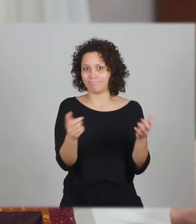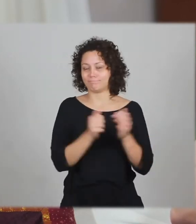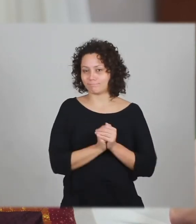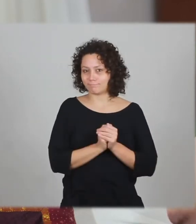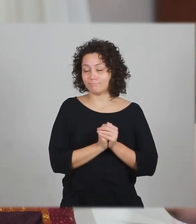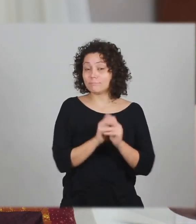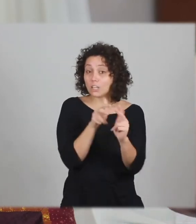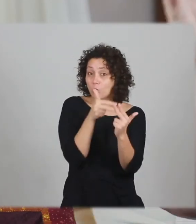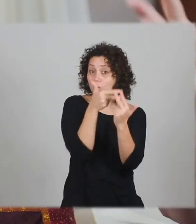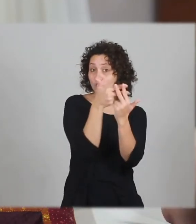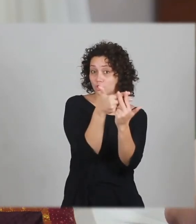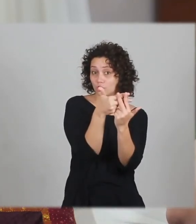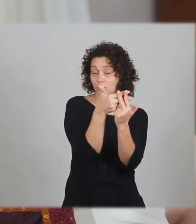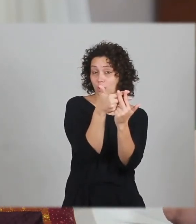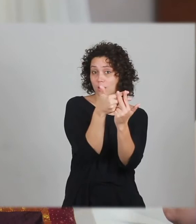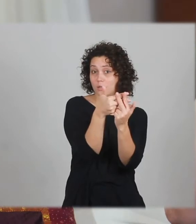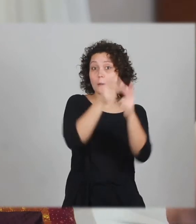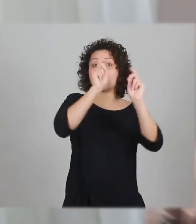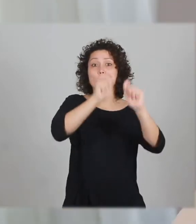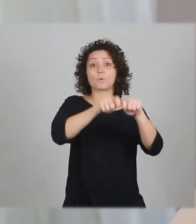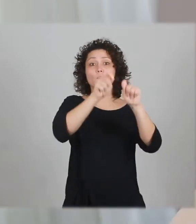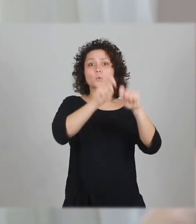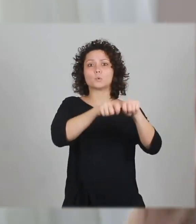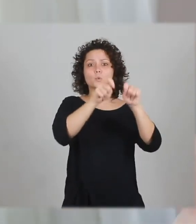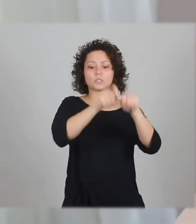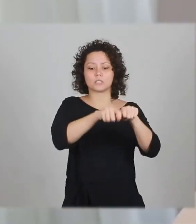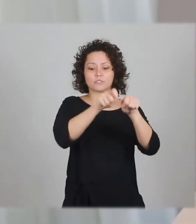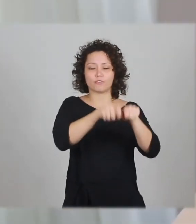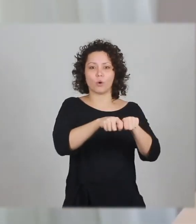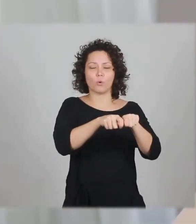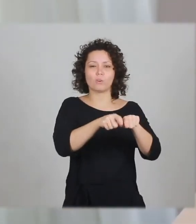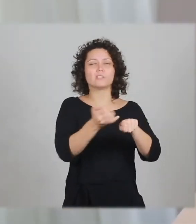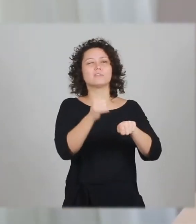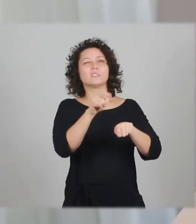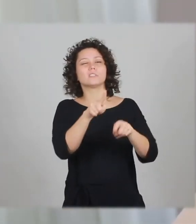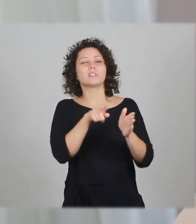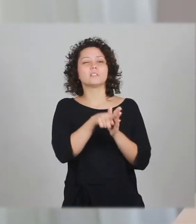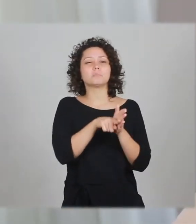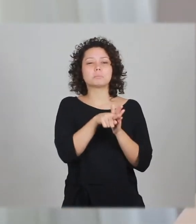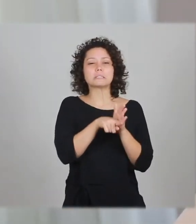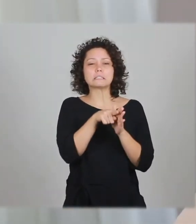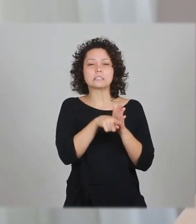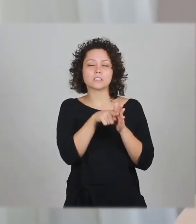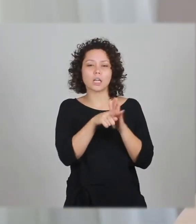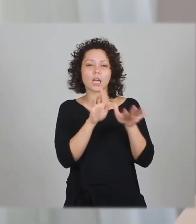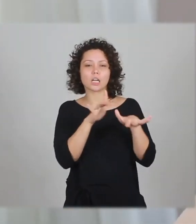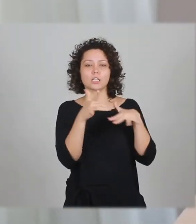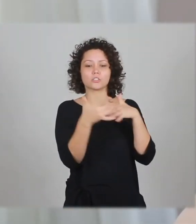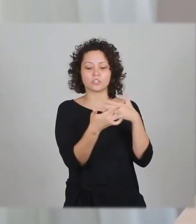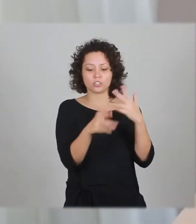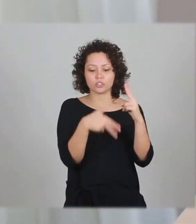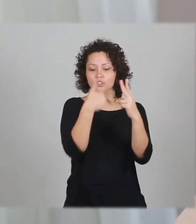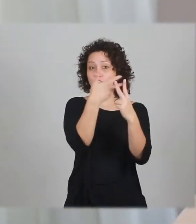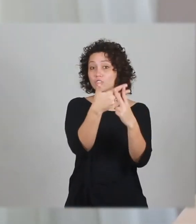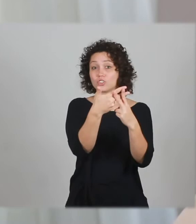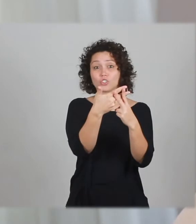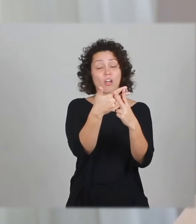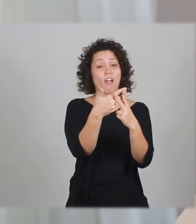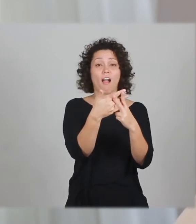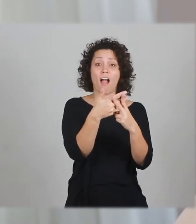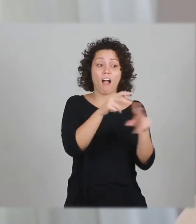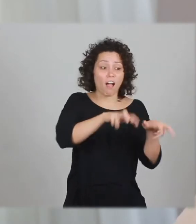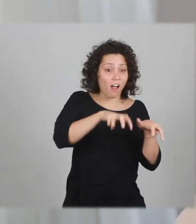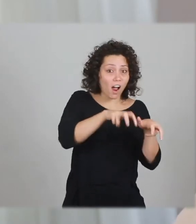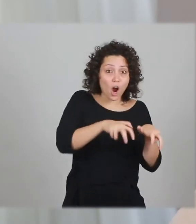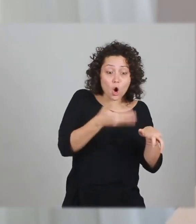com essa hashtag a gente pode também, se vocês fizerem uma pesquisa em redes sociais com essa hashtag Chega de Agrotóxicos, vocês